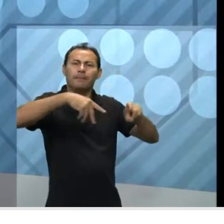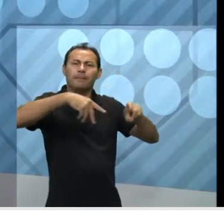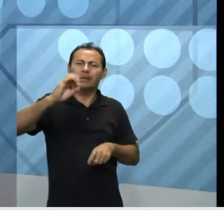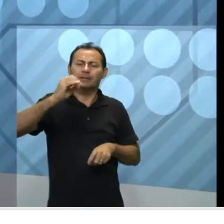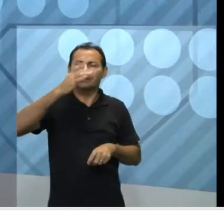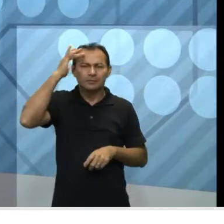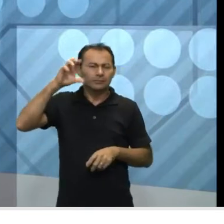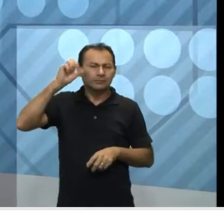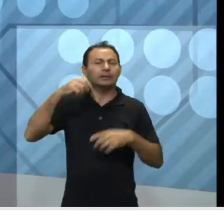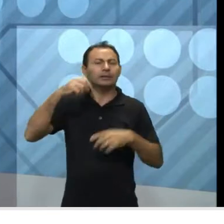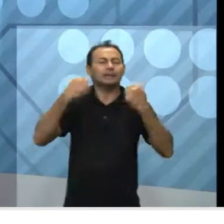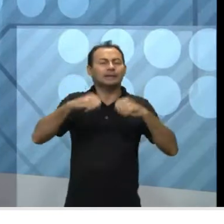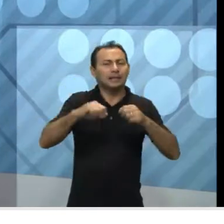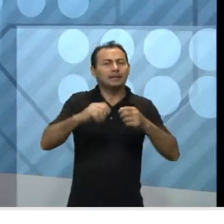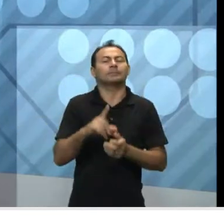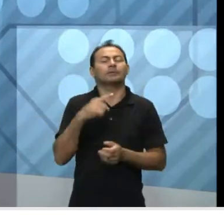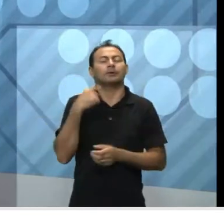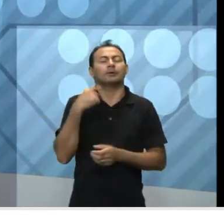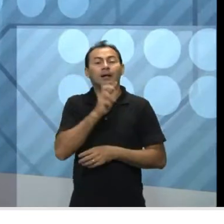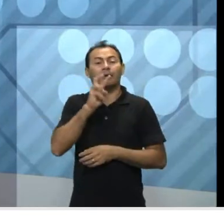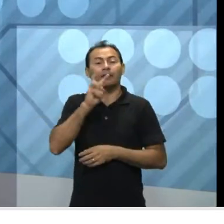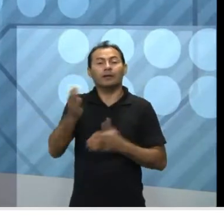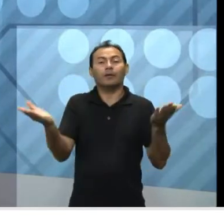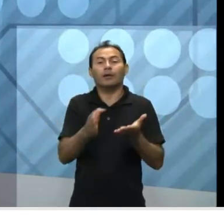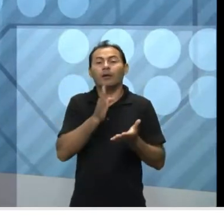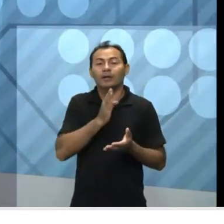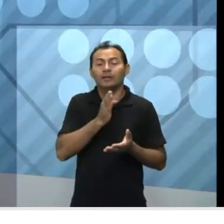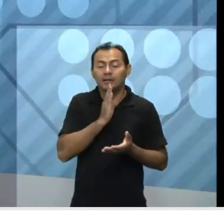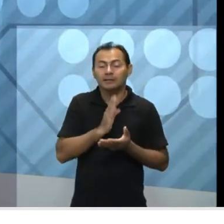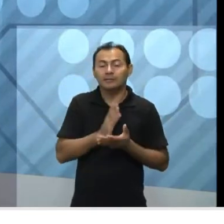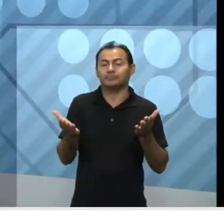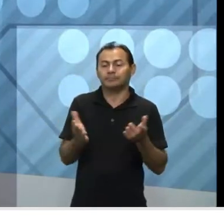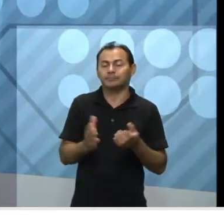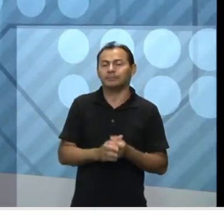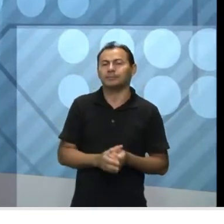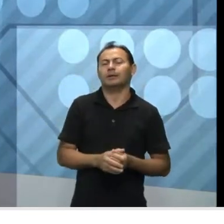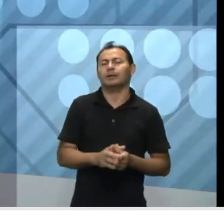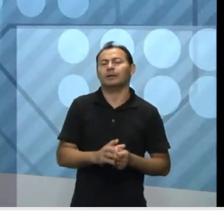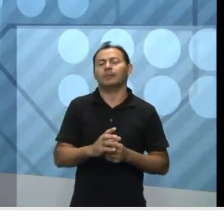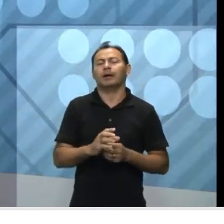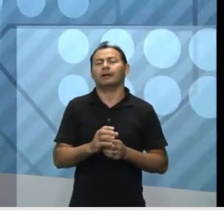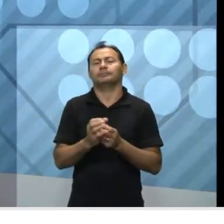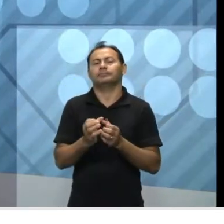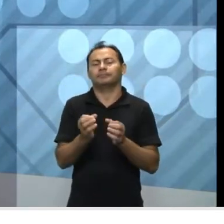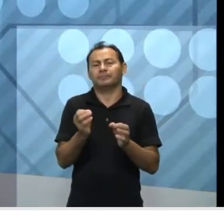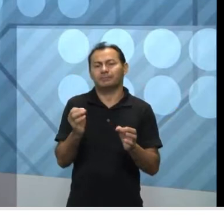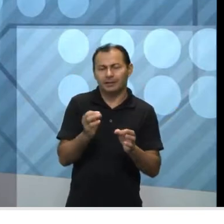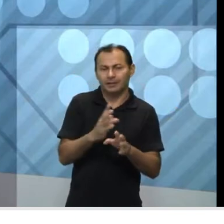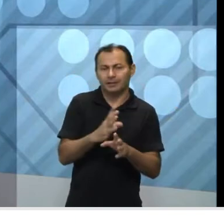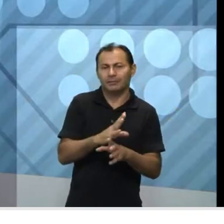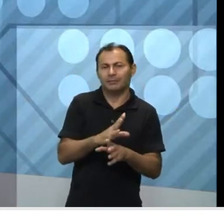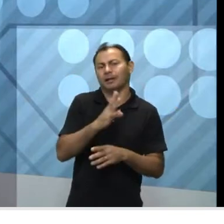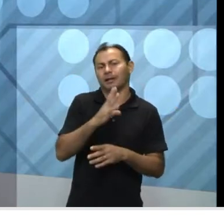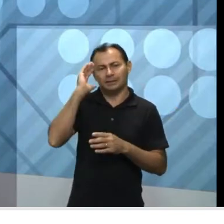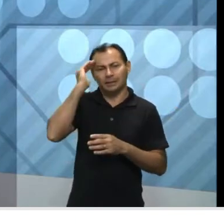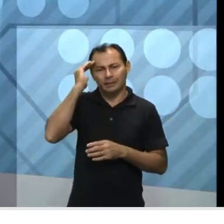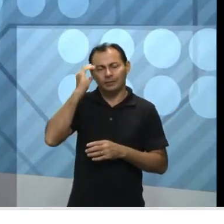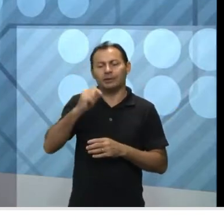nós venhamos agora conhecer, não é? Para conflitar aquilo que é do senso comum. Certo? Então, nós temos